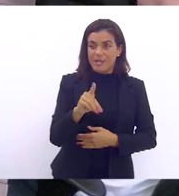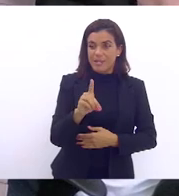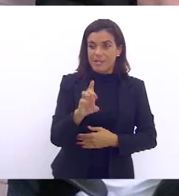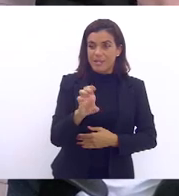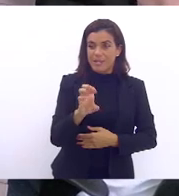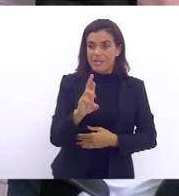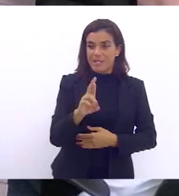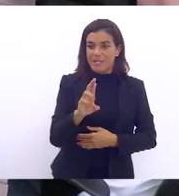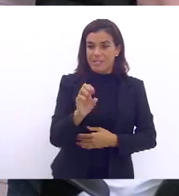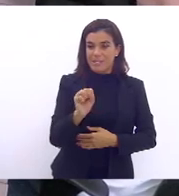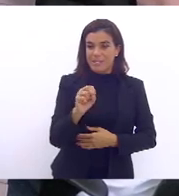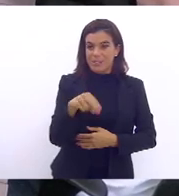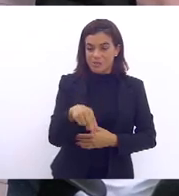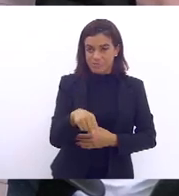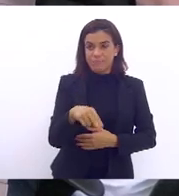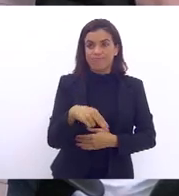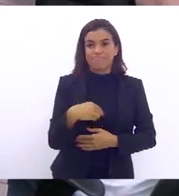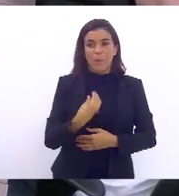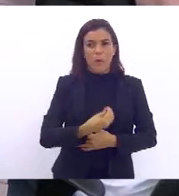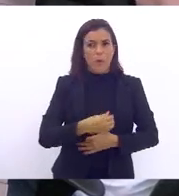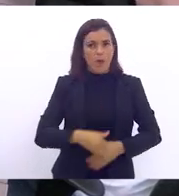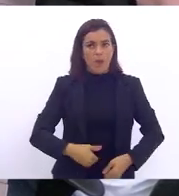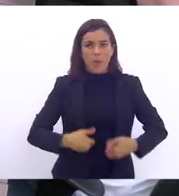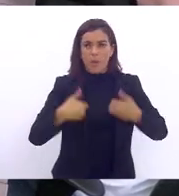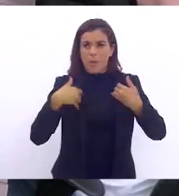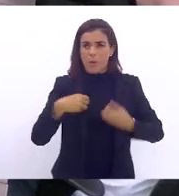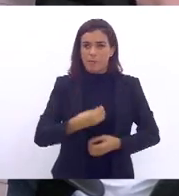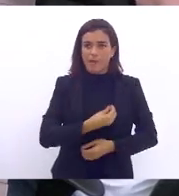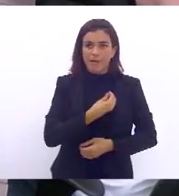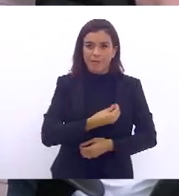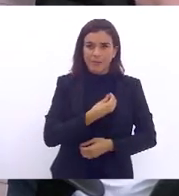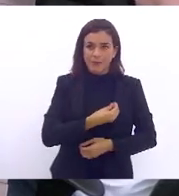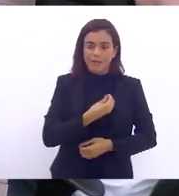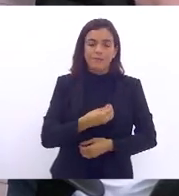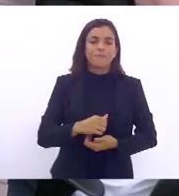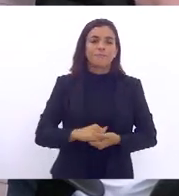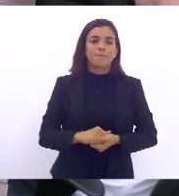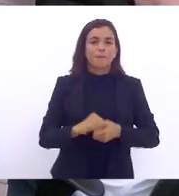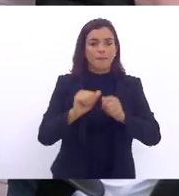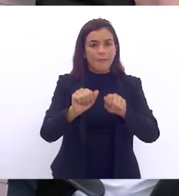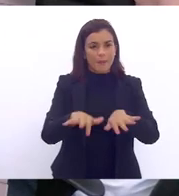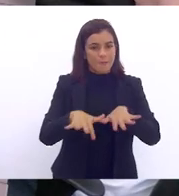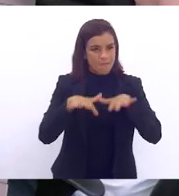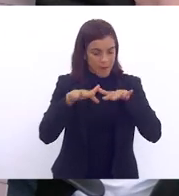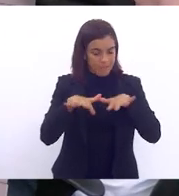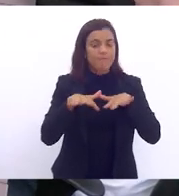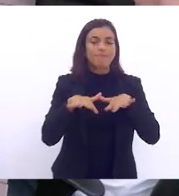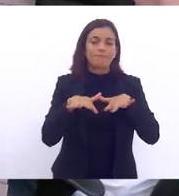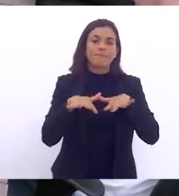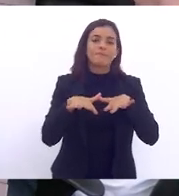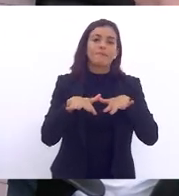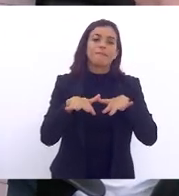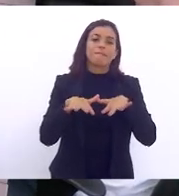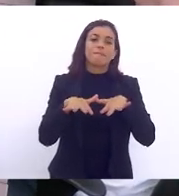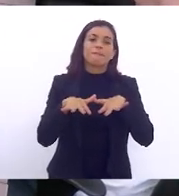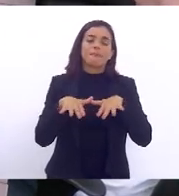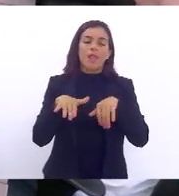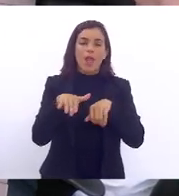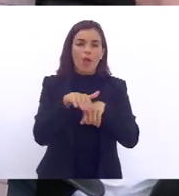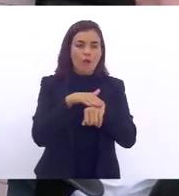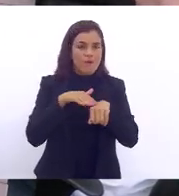honra para mim estar aqui no Parlamento Fluminense poder falar com senhores nessa